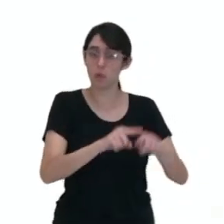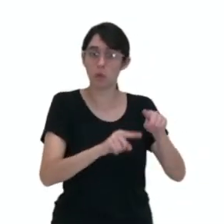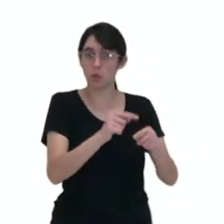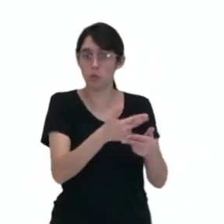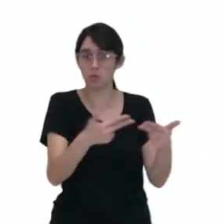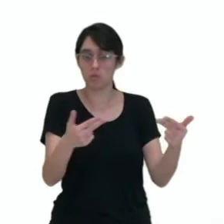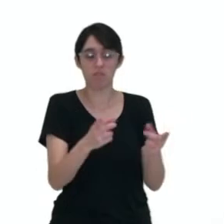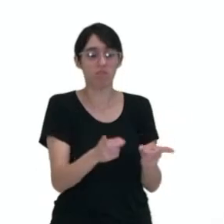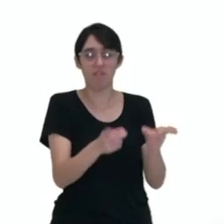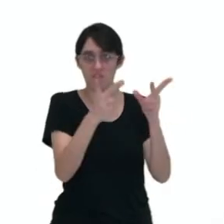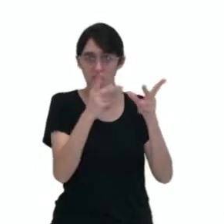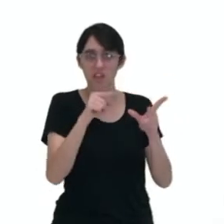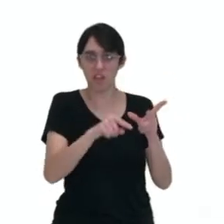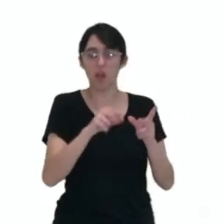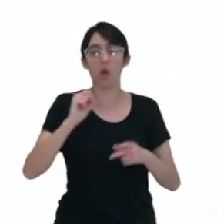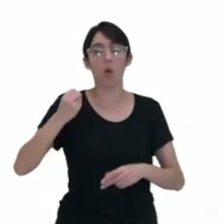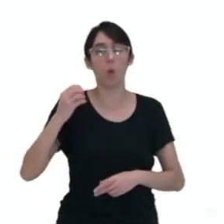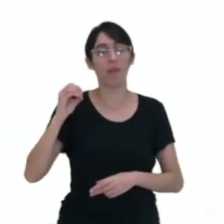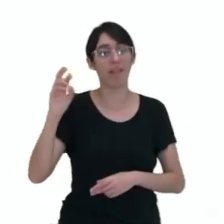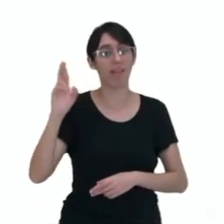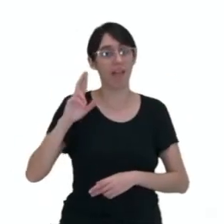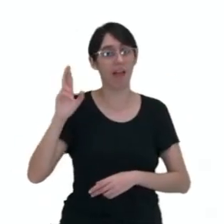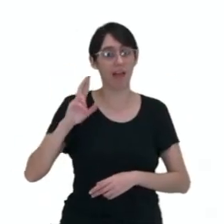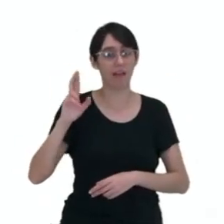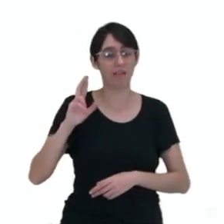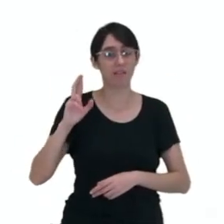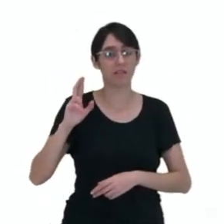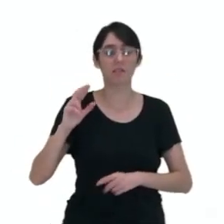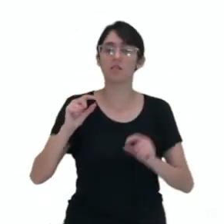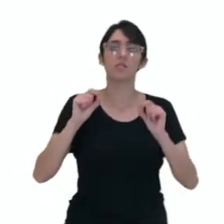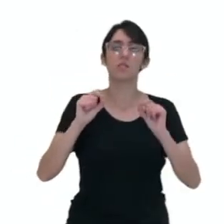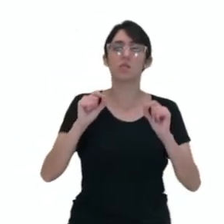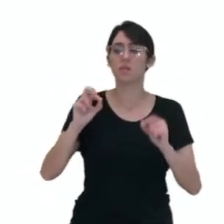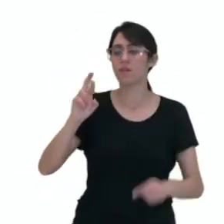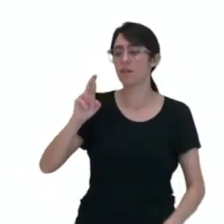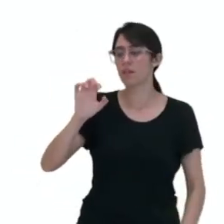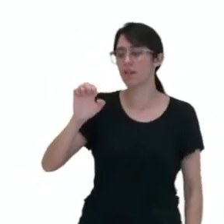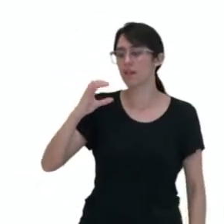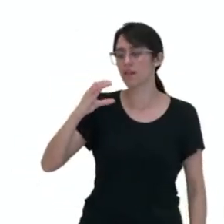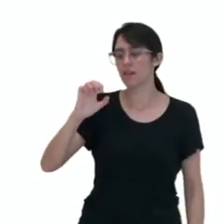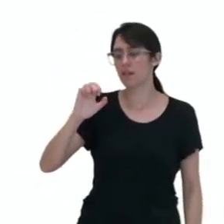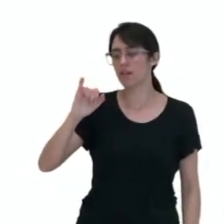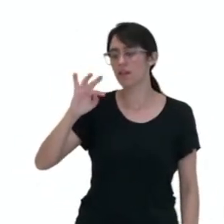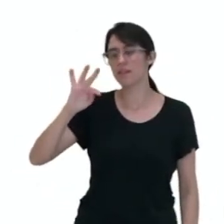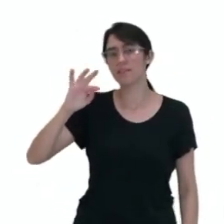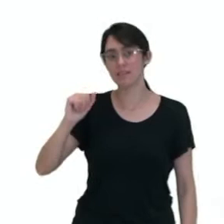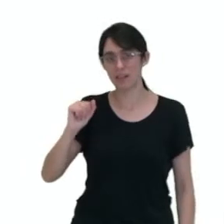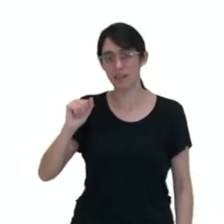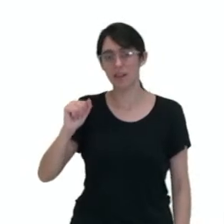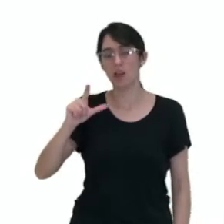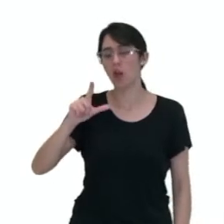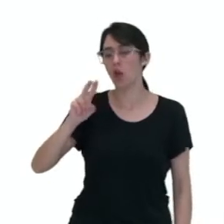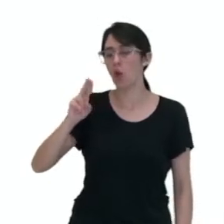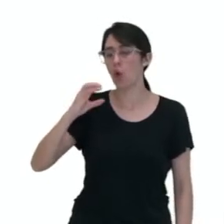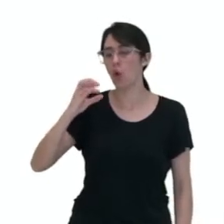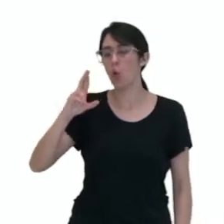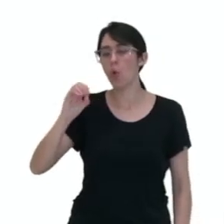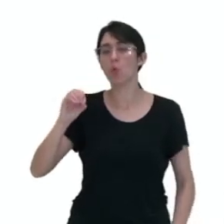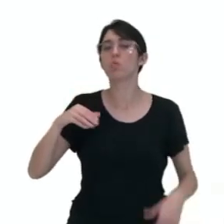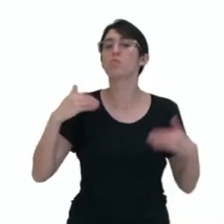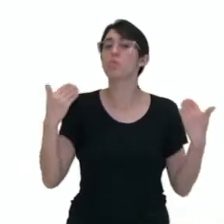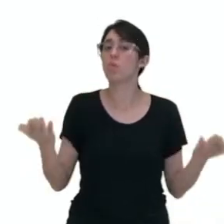for de R$80, qual será a função receita e a função lucro dessa